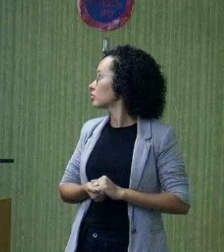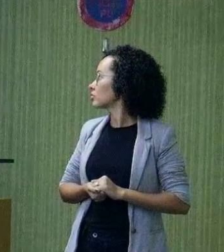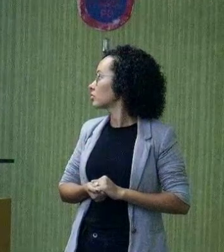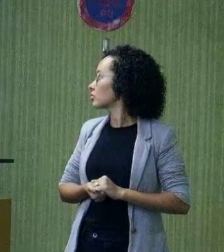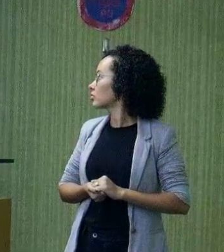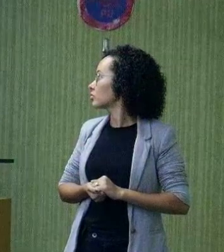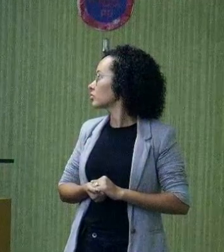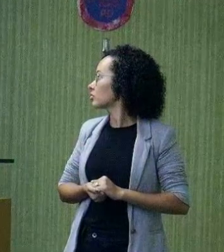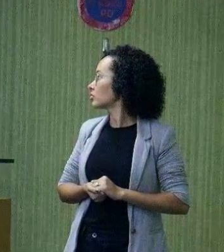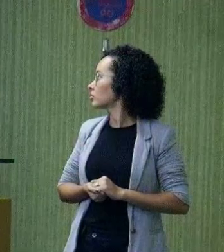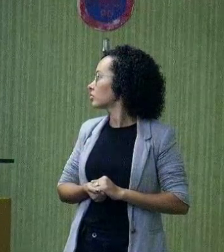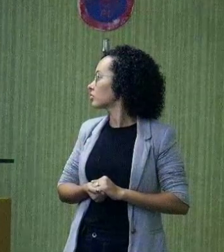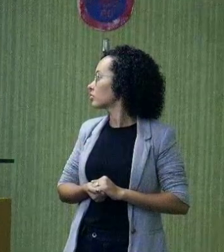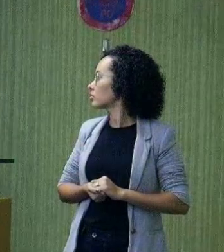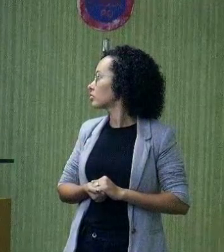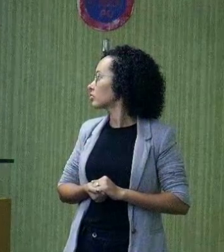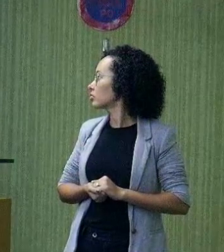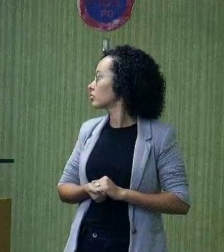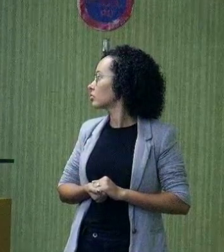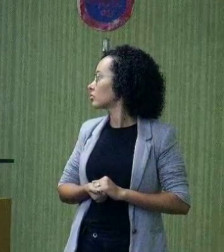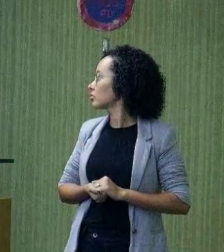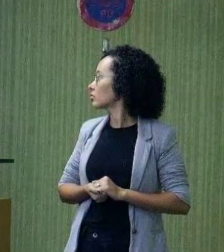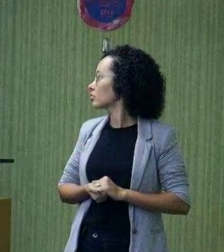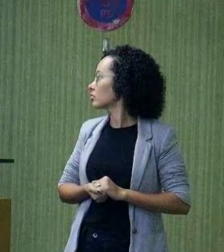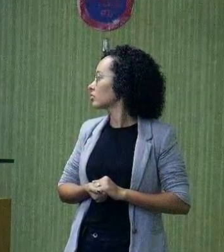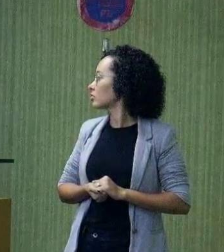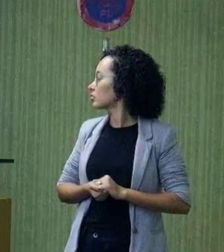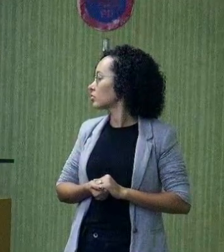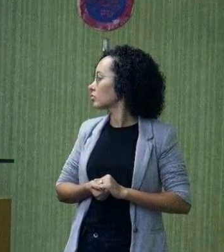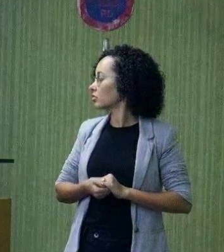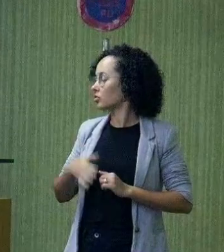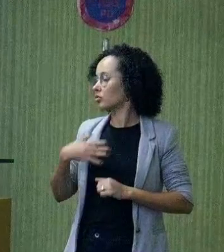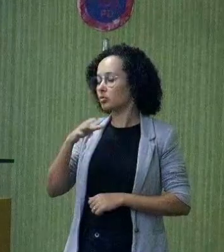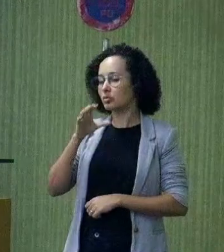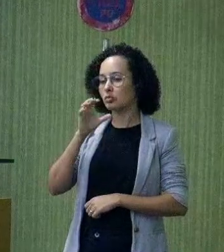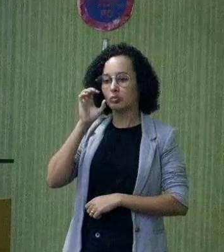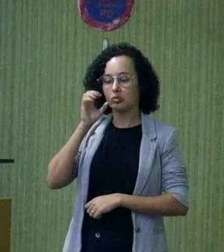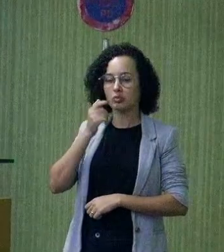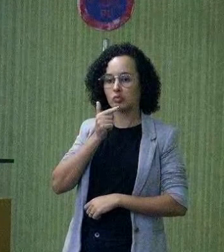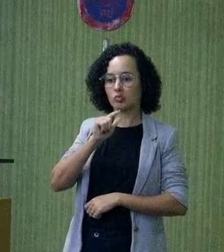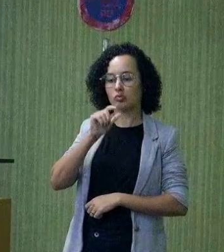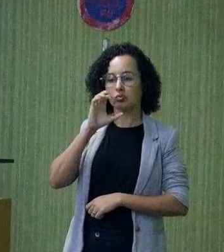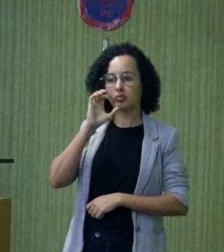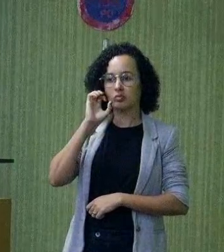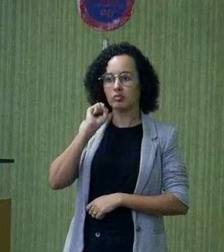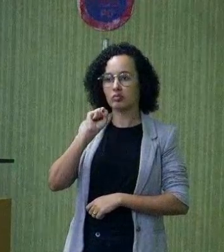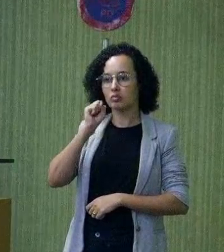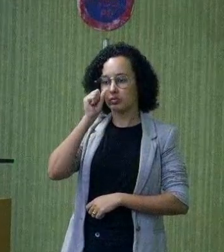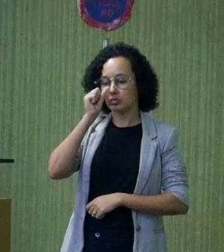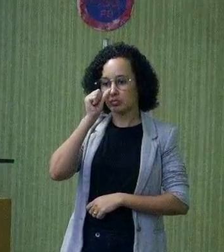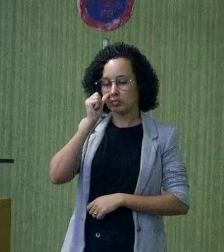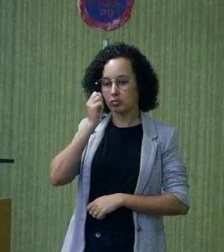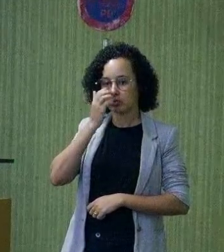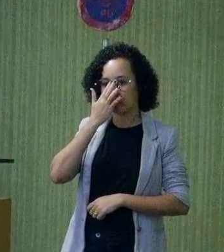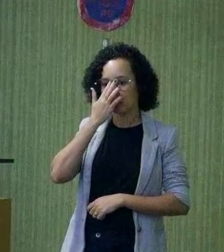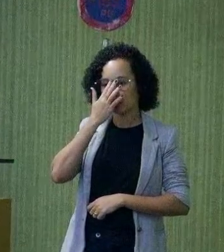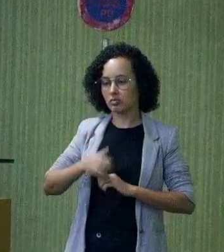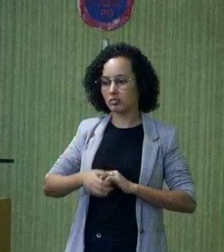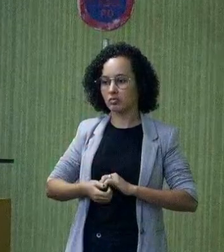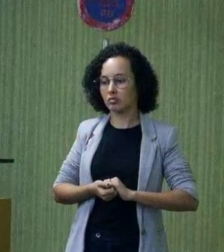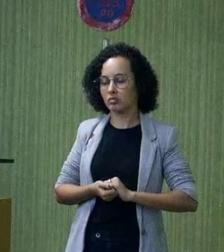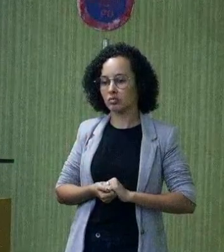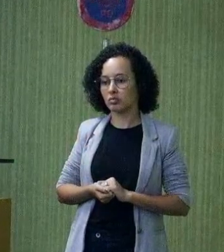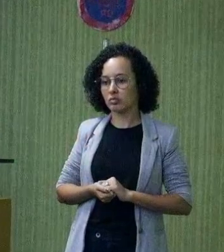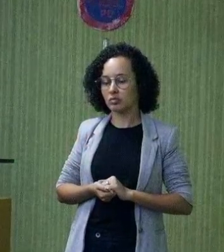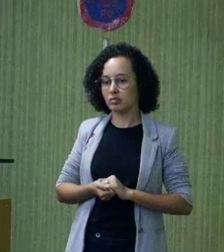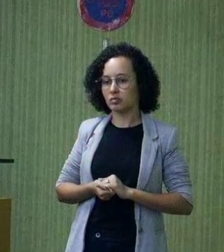desconectar e reconectar porque eu de fato não tô conseguindo ouvir vocês então Eh eu temo que eu não vá conseguir nem ouvir o colega da